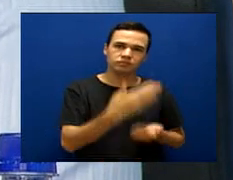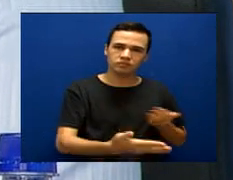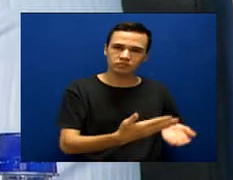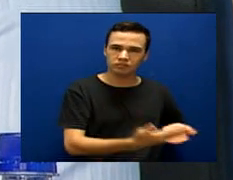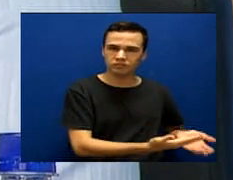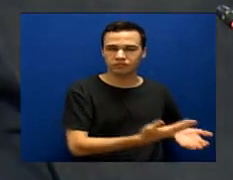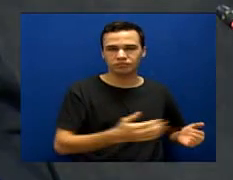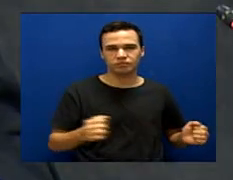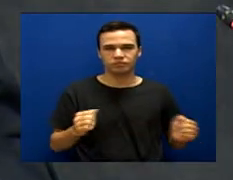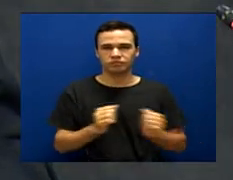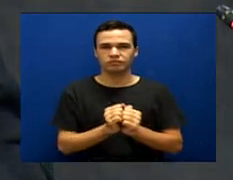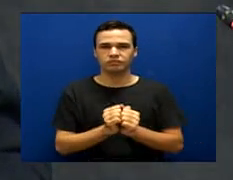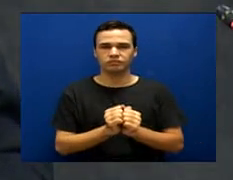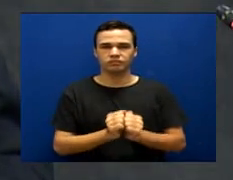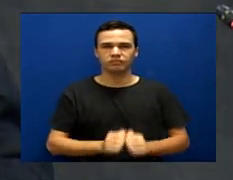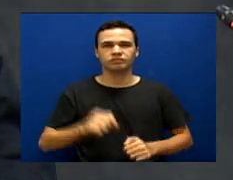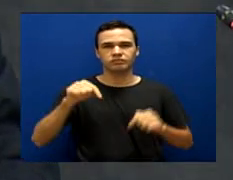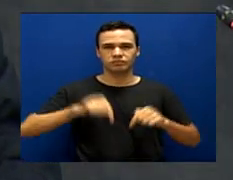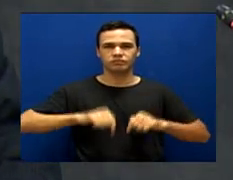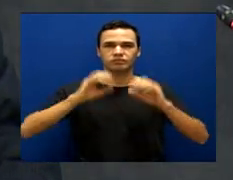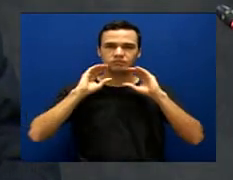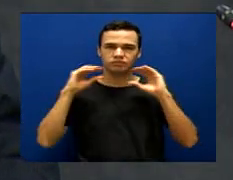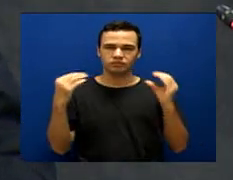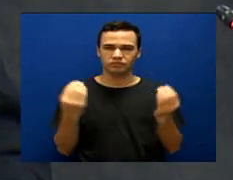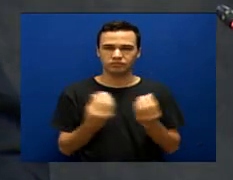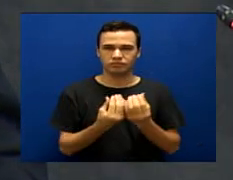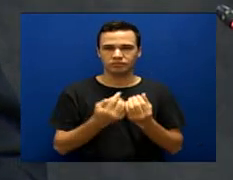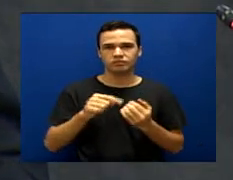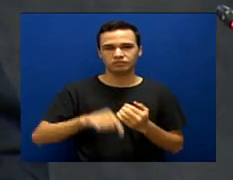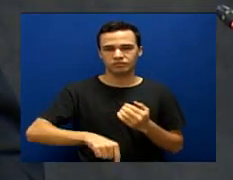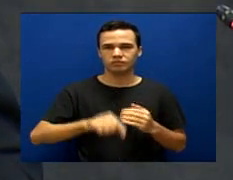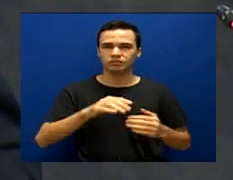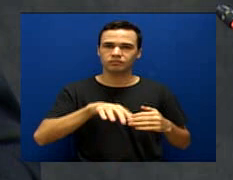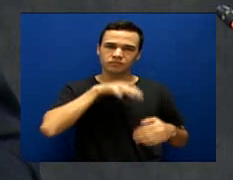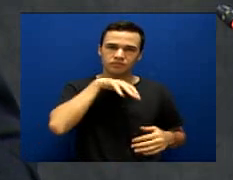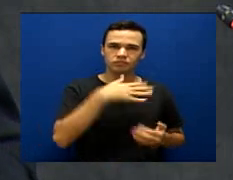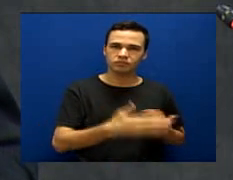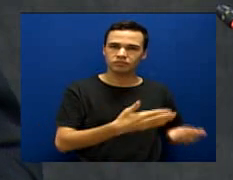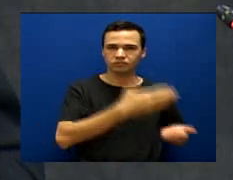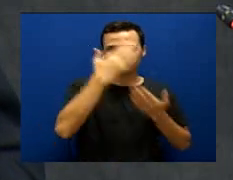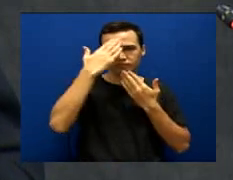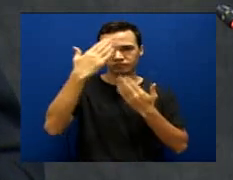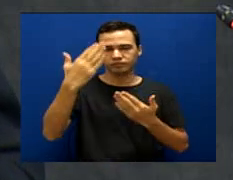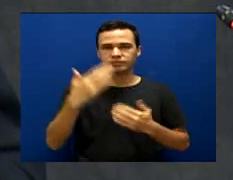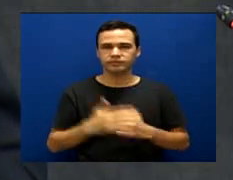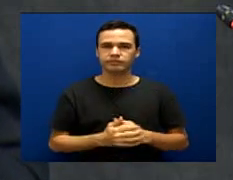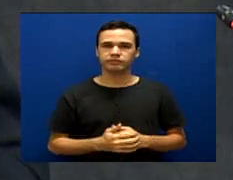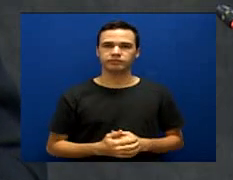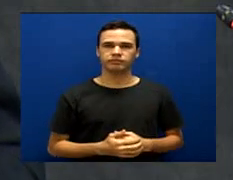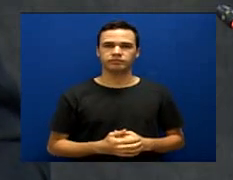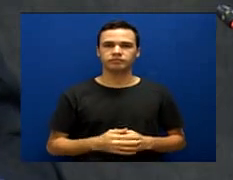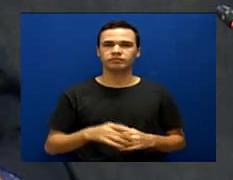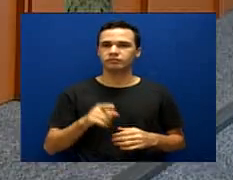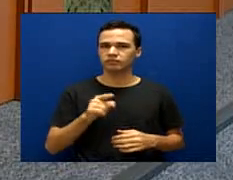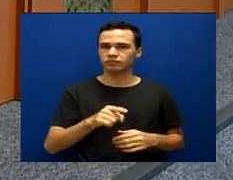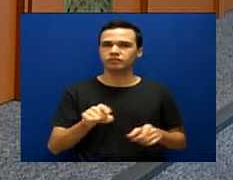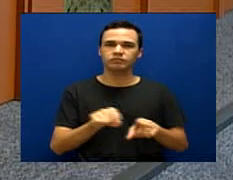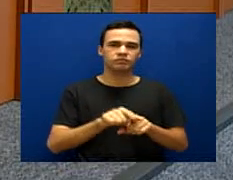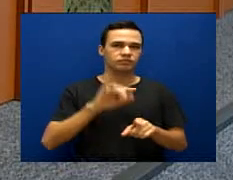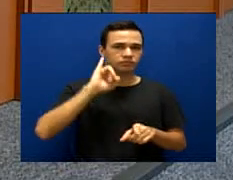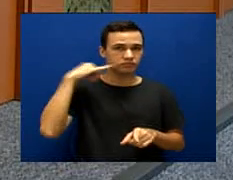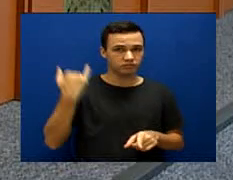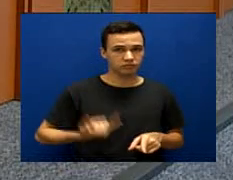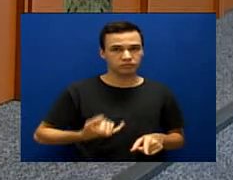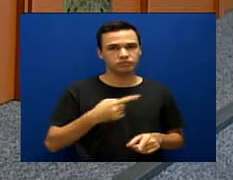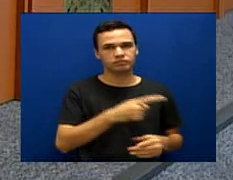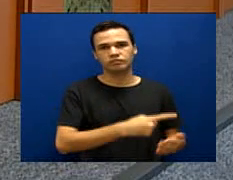membro da Comissão daqui da Câmara de Meio Ambiente e Direitos Animais. Obrigado, viu, Vitor? Tanto quanto a Yara, eles